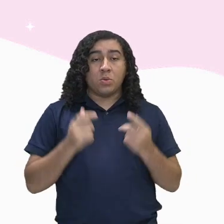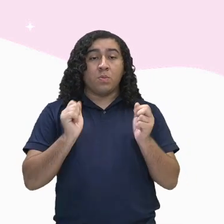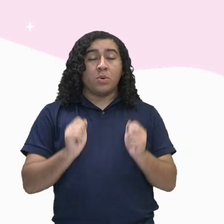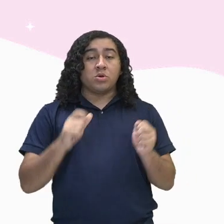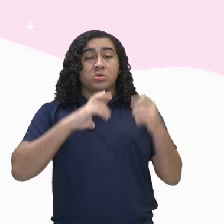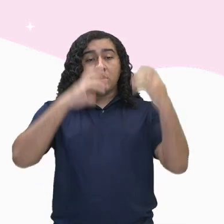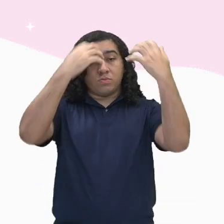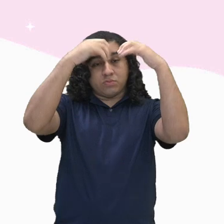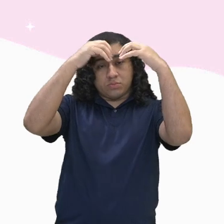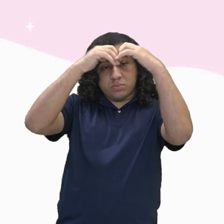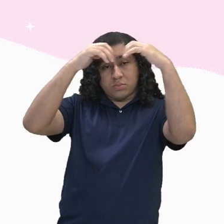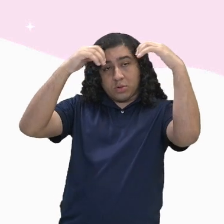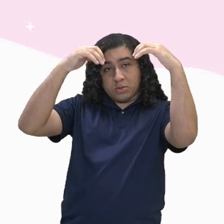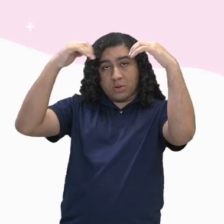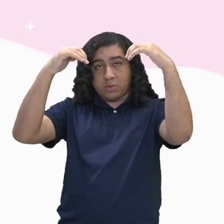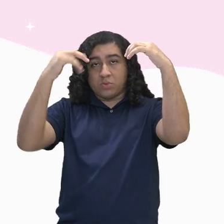emoção?